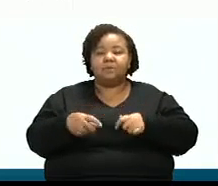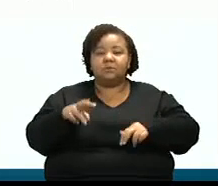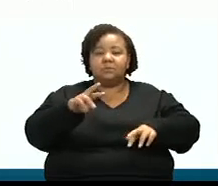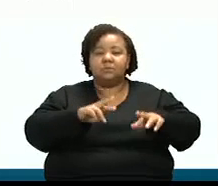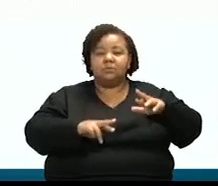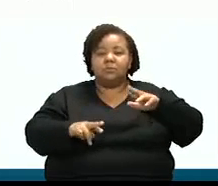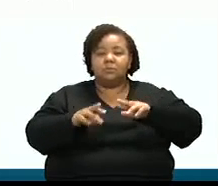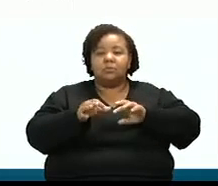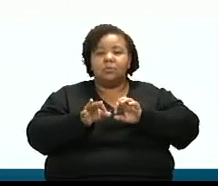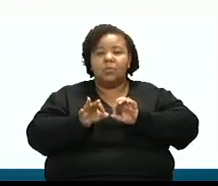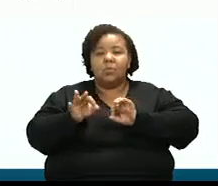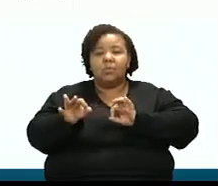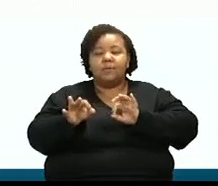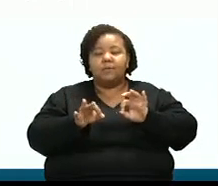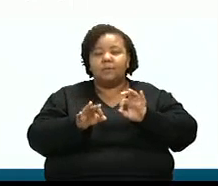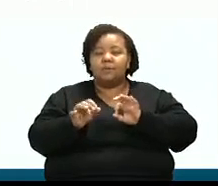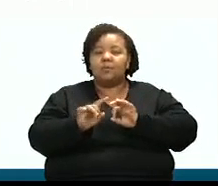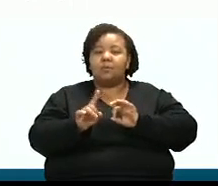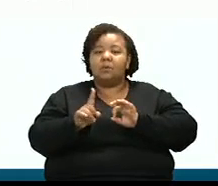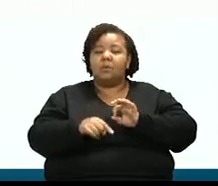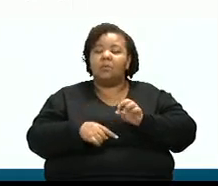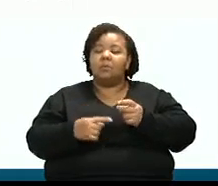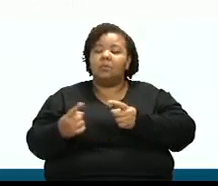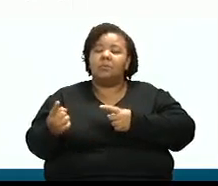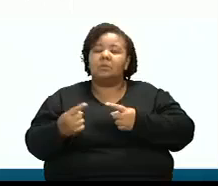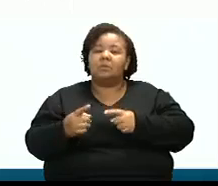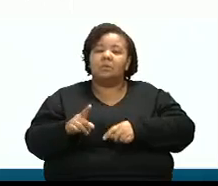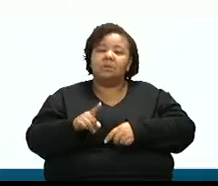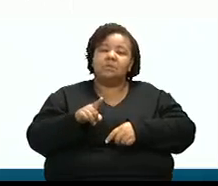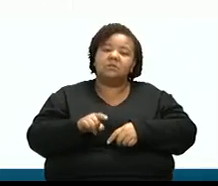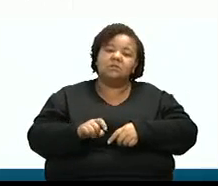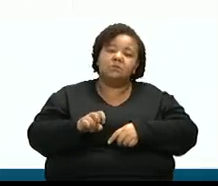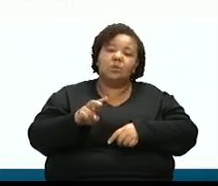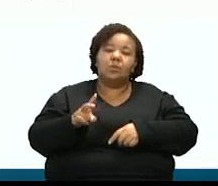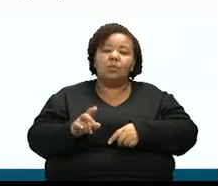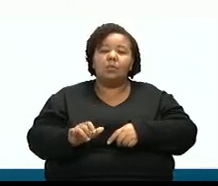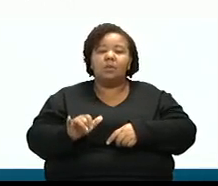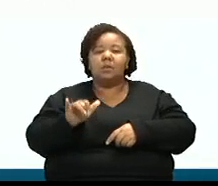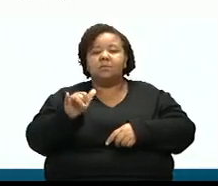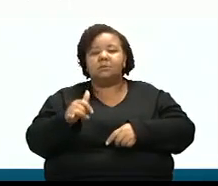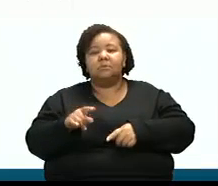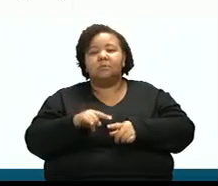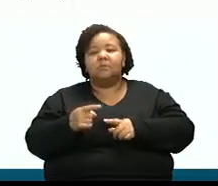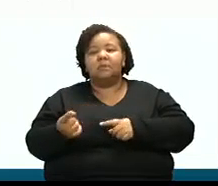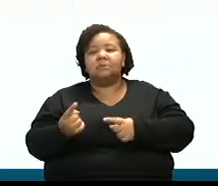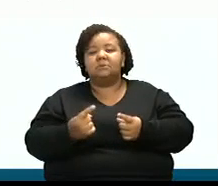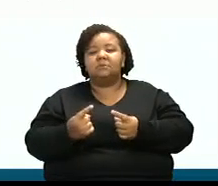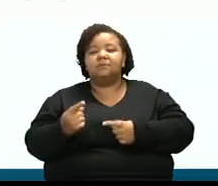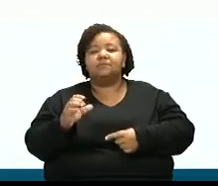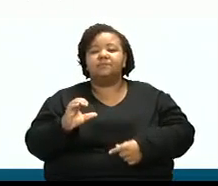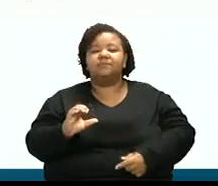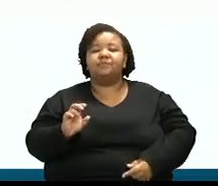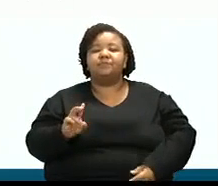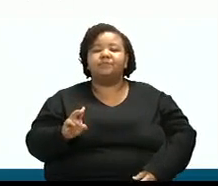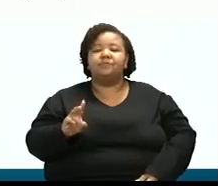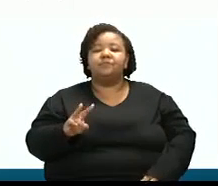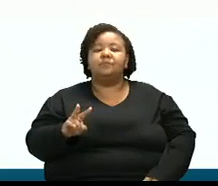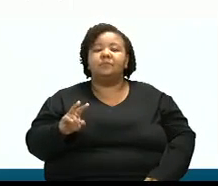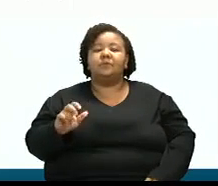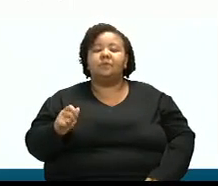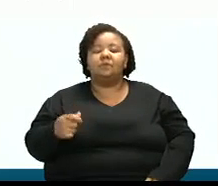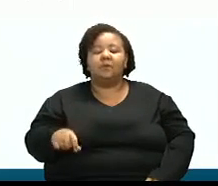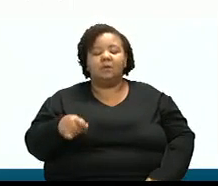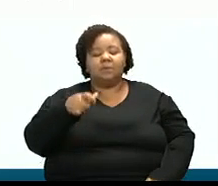o comprimento não mais em relação a x ou em relação a y, mas em relação à curva. Então, eu preciso